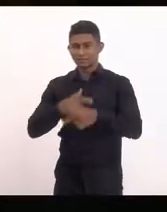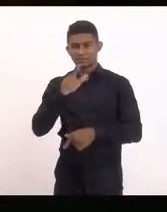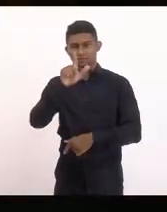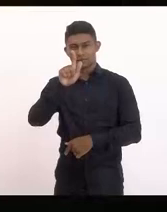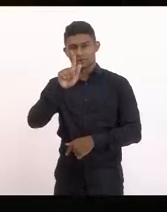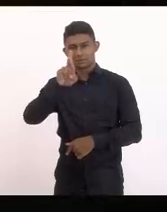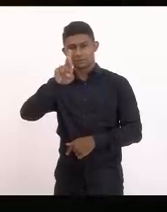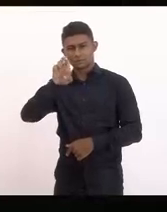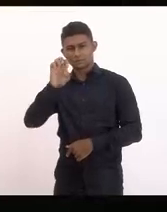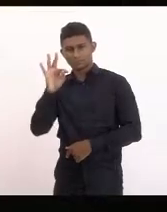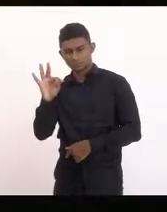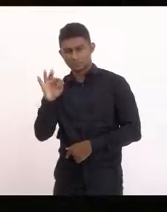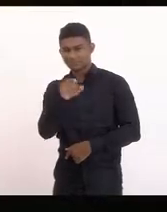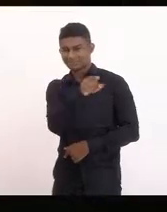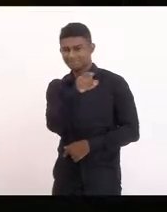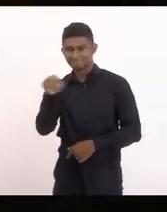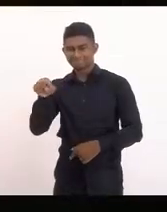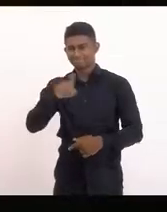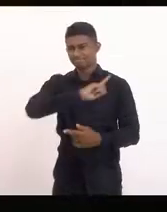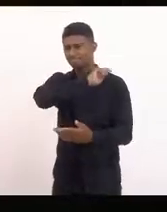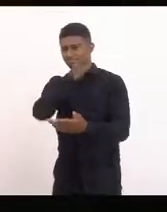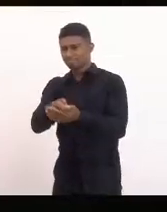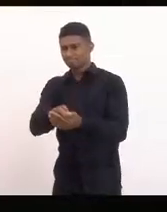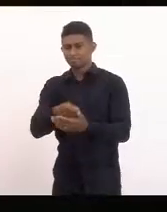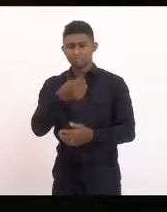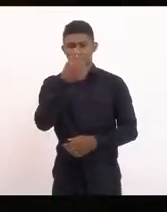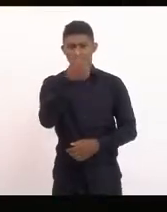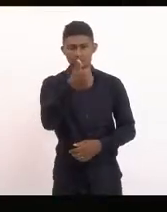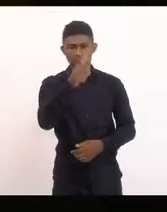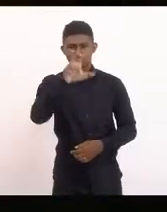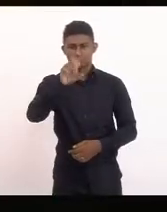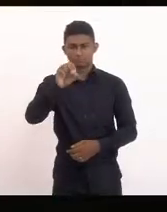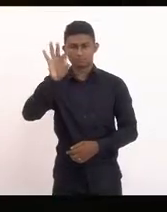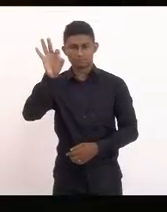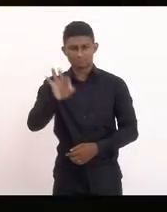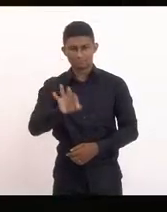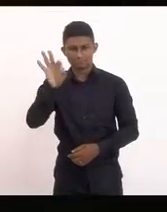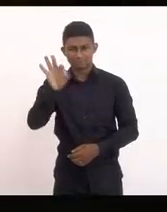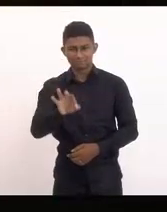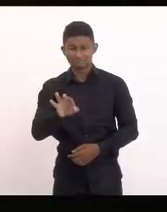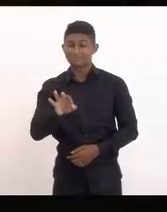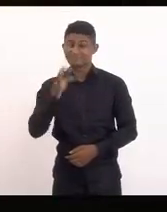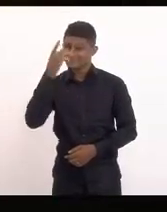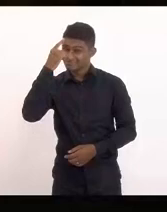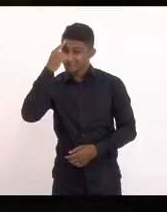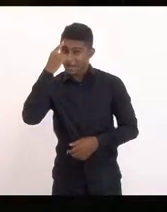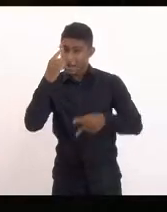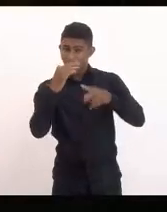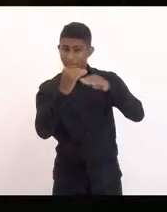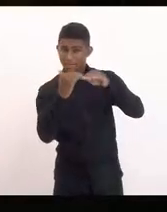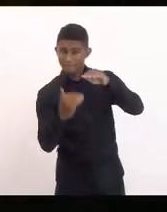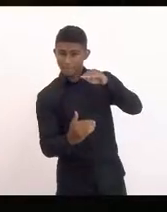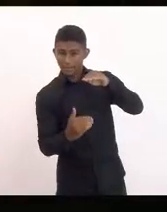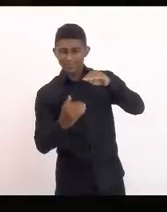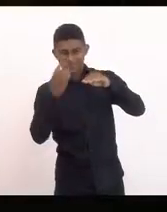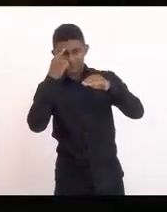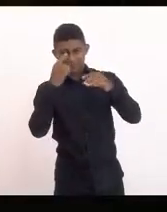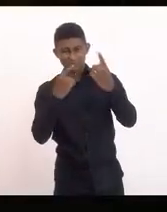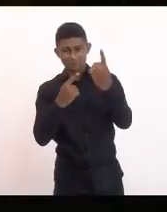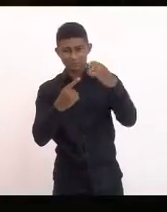aos praças em 150%, que é ainda inferior aos